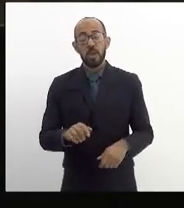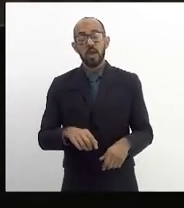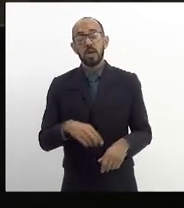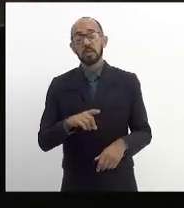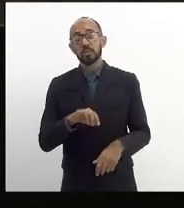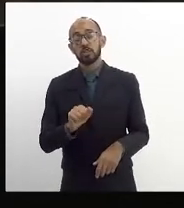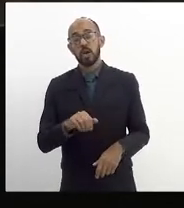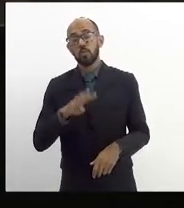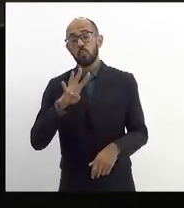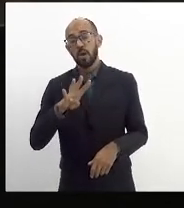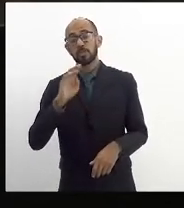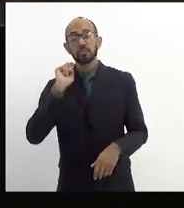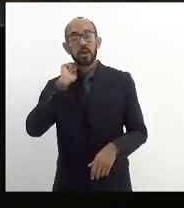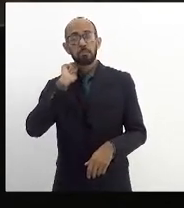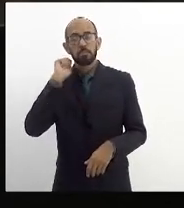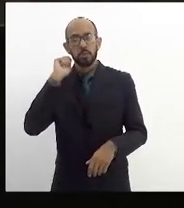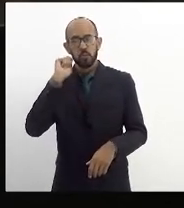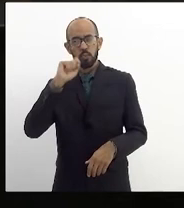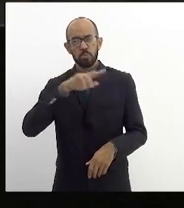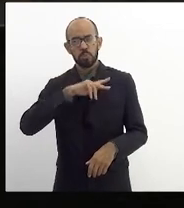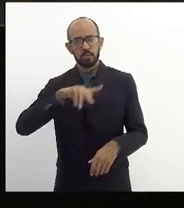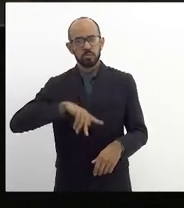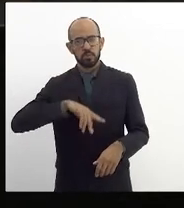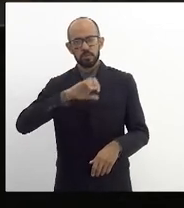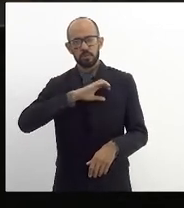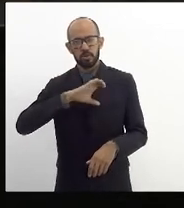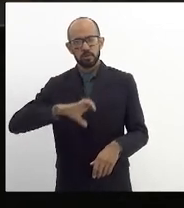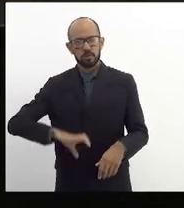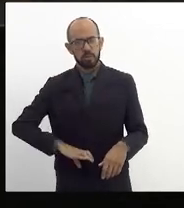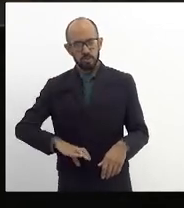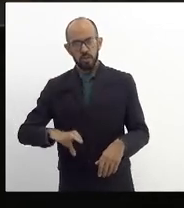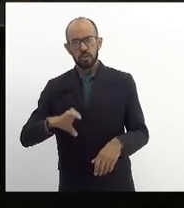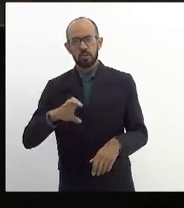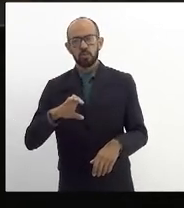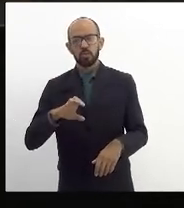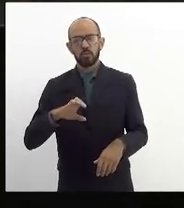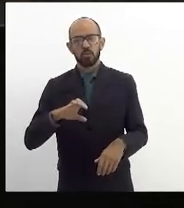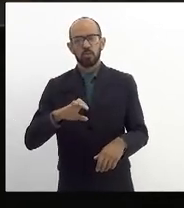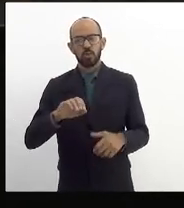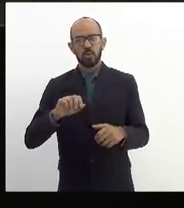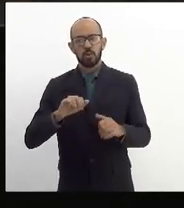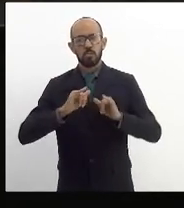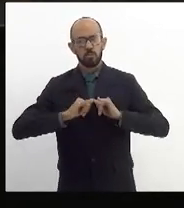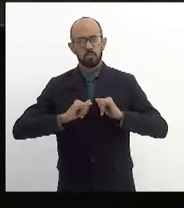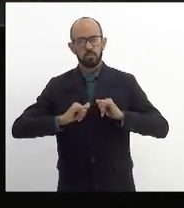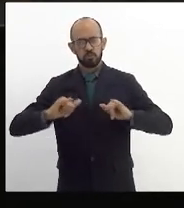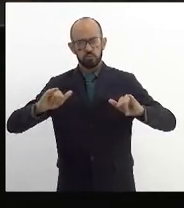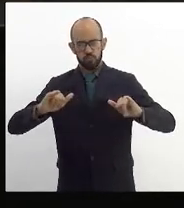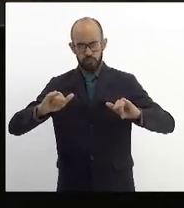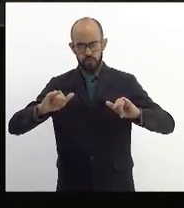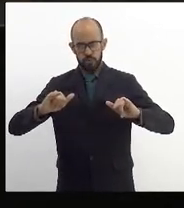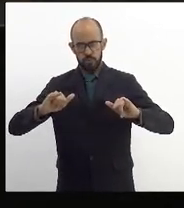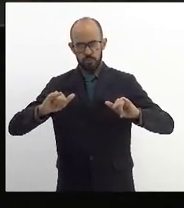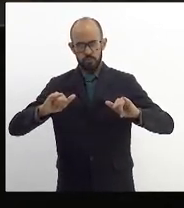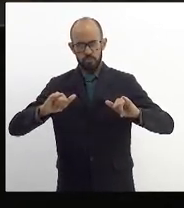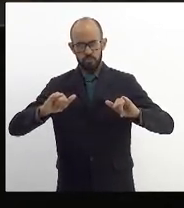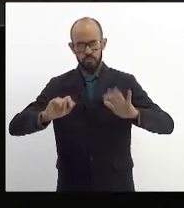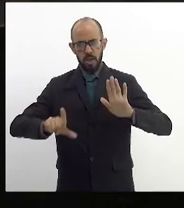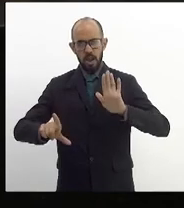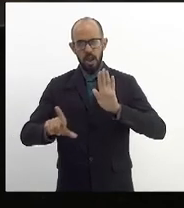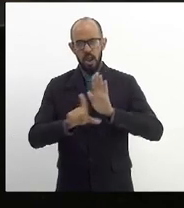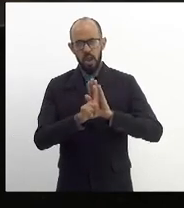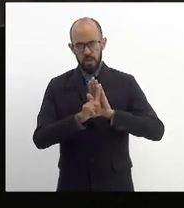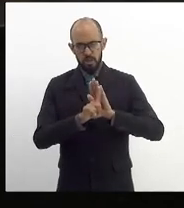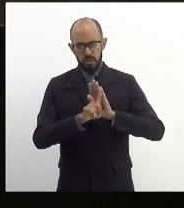de Abril o presidente da casa Deputado André Ceciliano ele faz então a publicação a promulgação da Lei